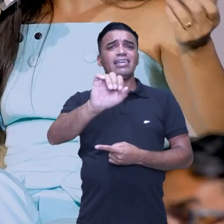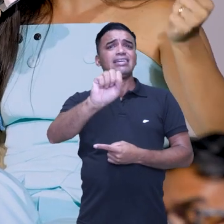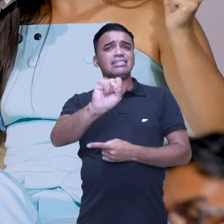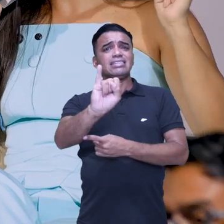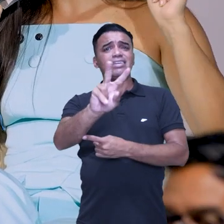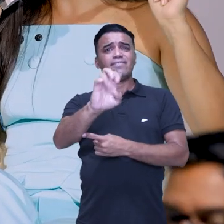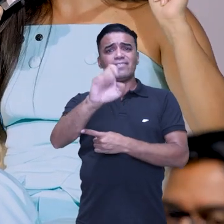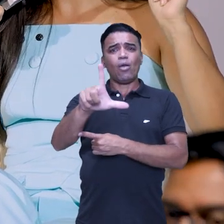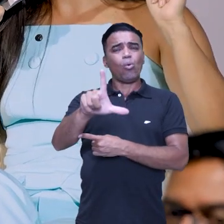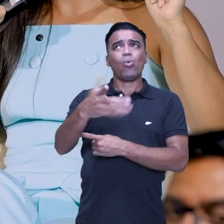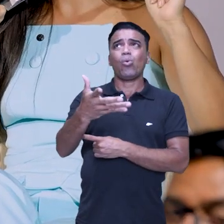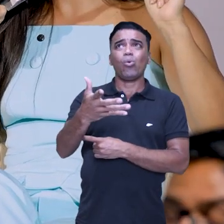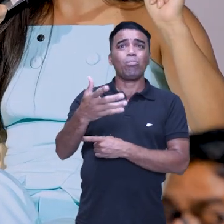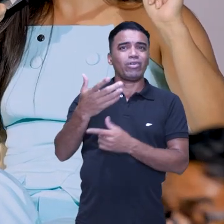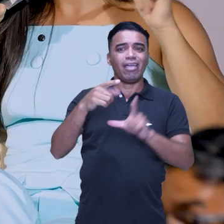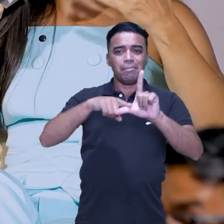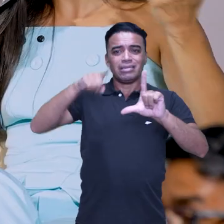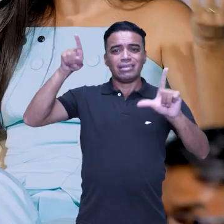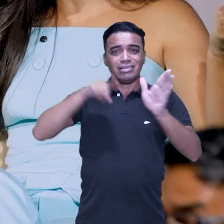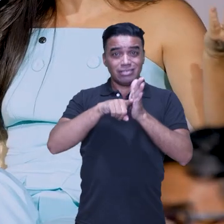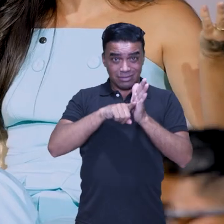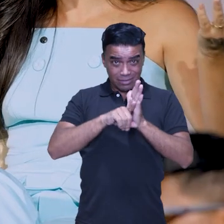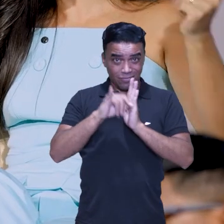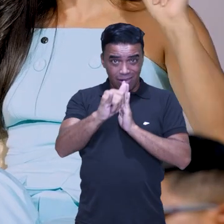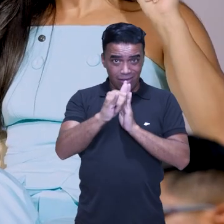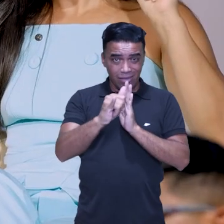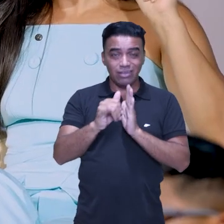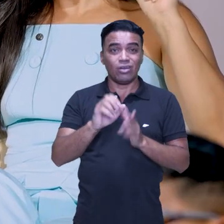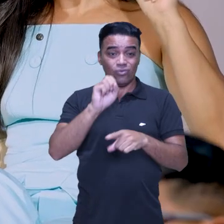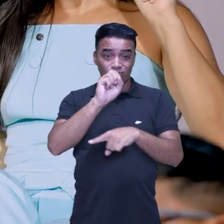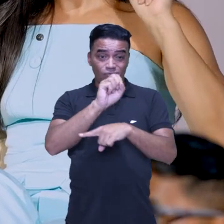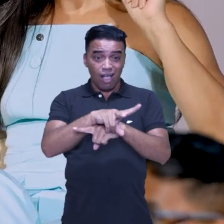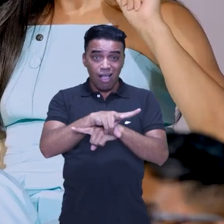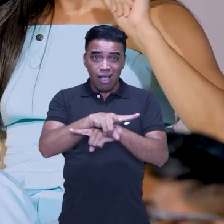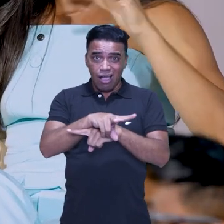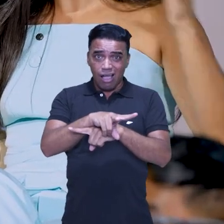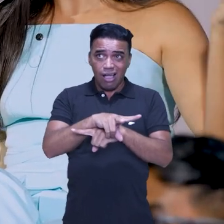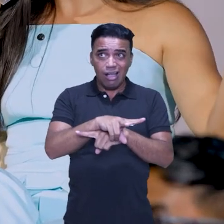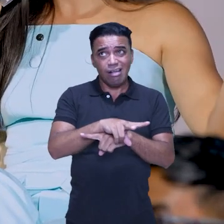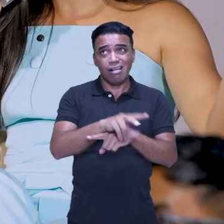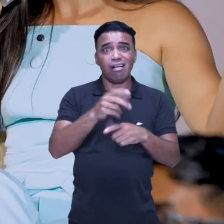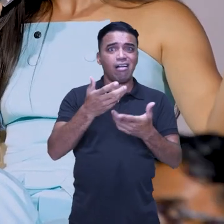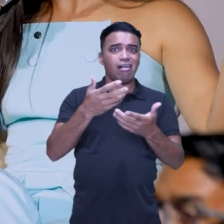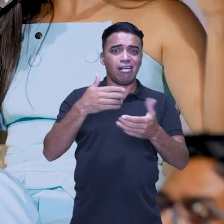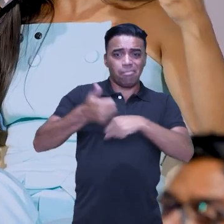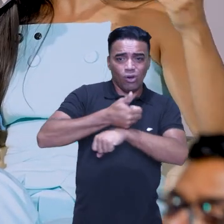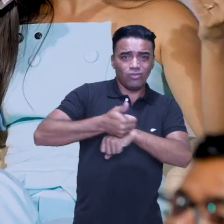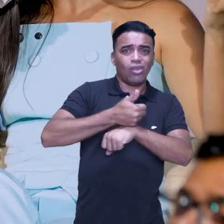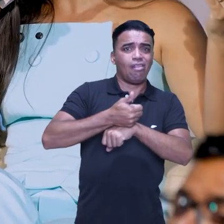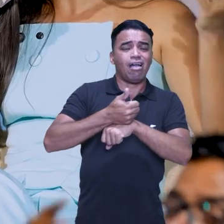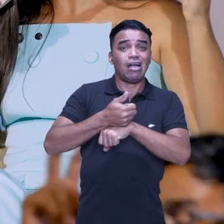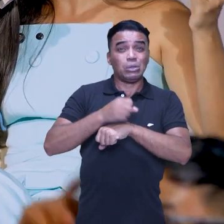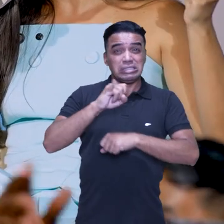Em decorrência dos índices que eu mencionei para vocês, né? Falei aqui de cargos, de carreiras, mas se